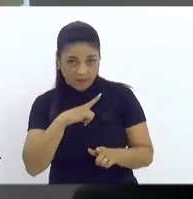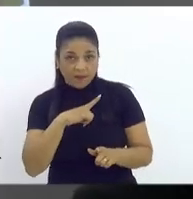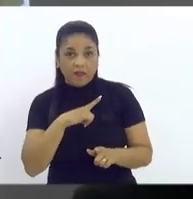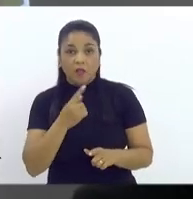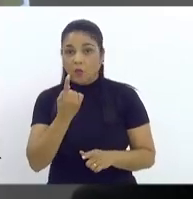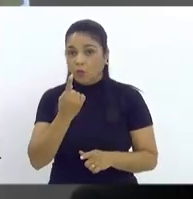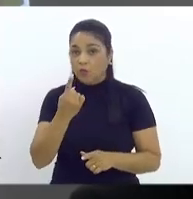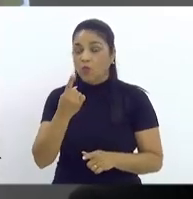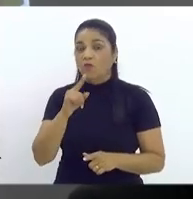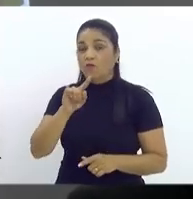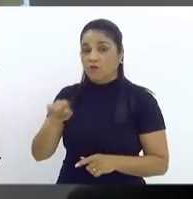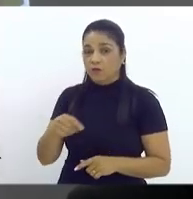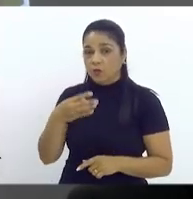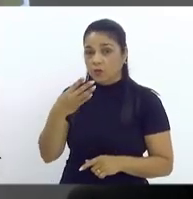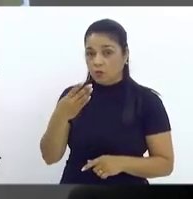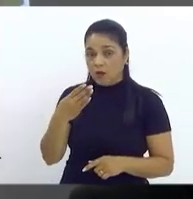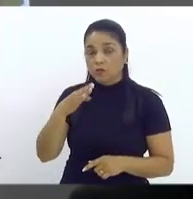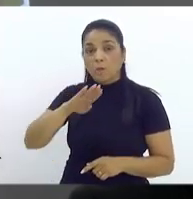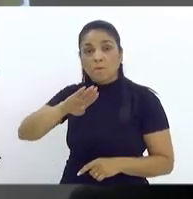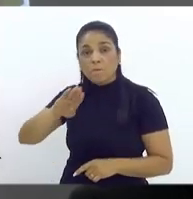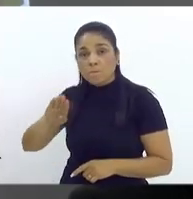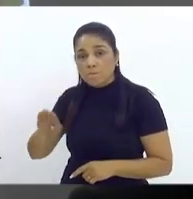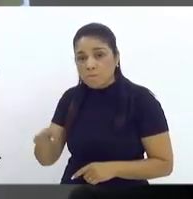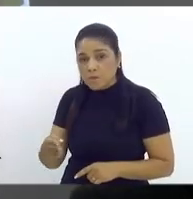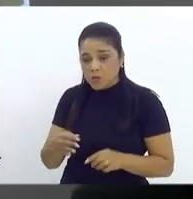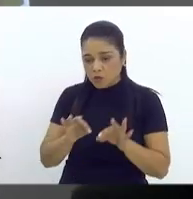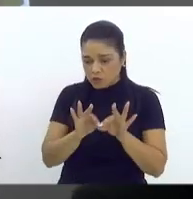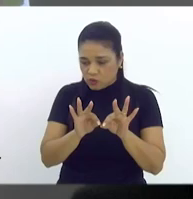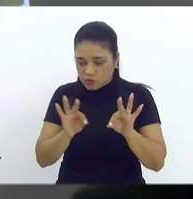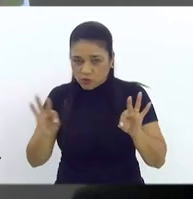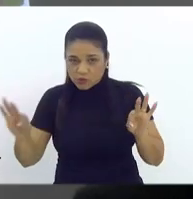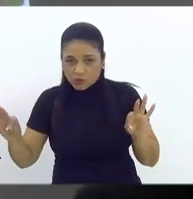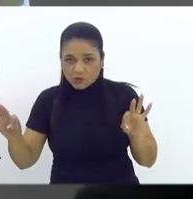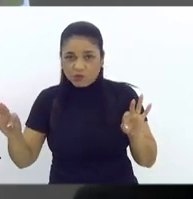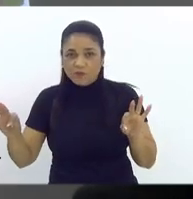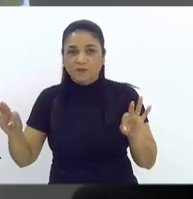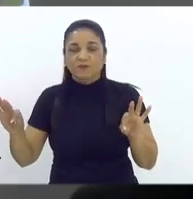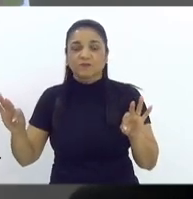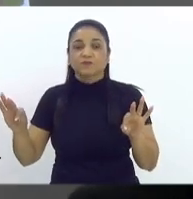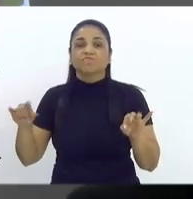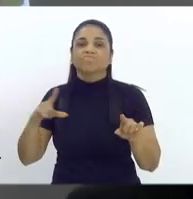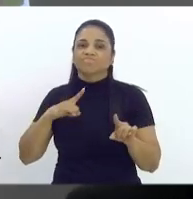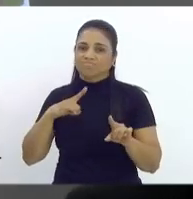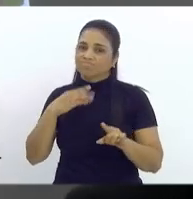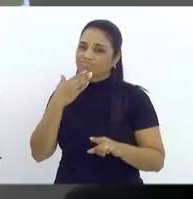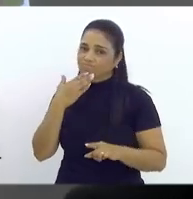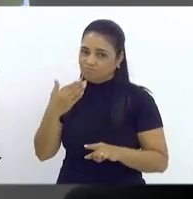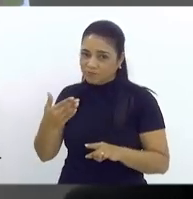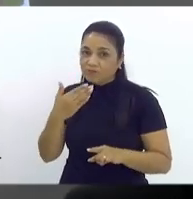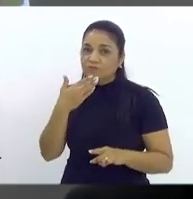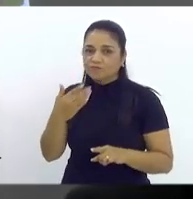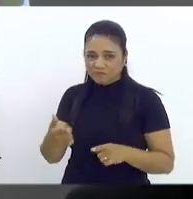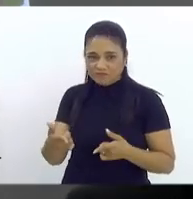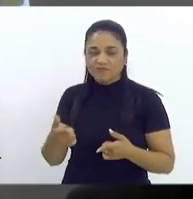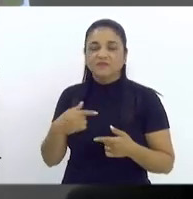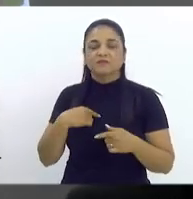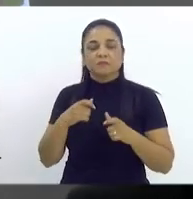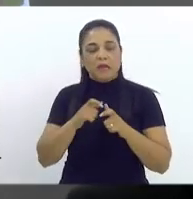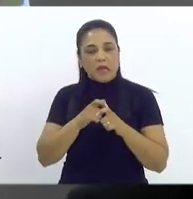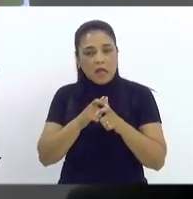de 1,4 milhões de metros cúbicos por mês de demanda já existente, que pode ser aí ampliada